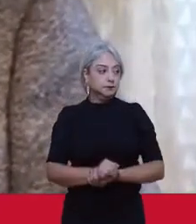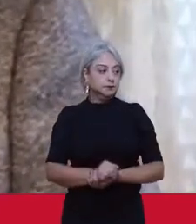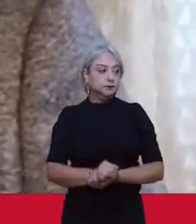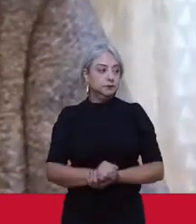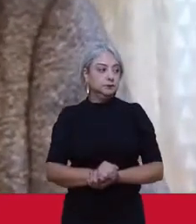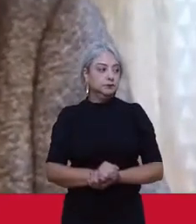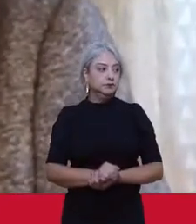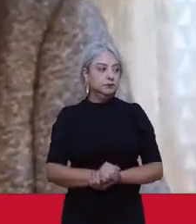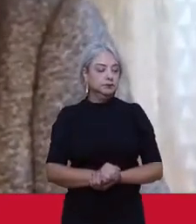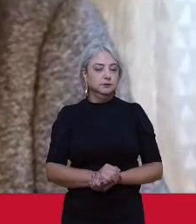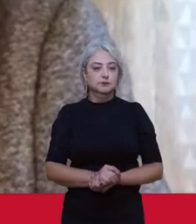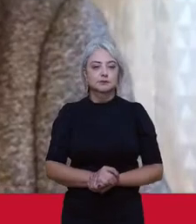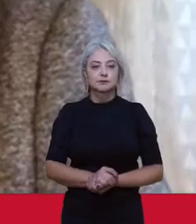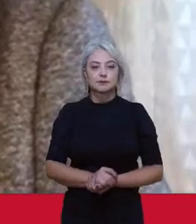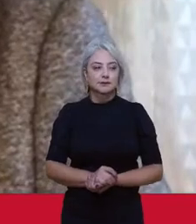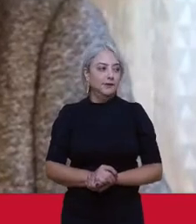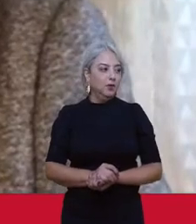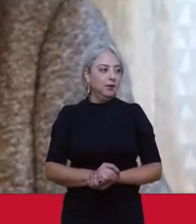muito mais